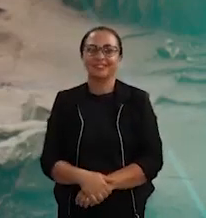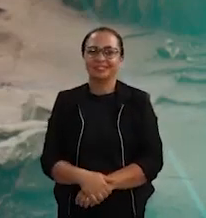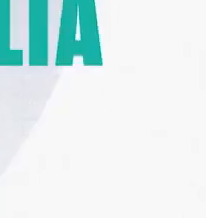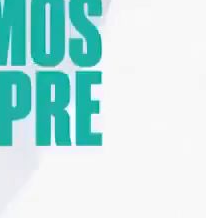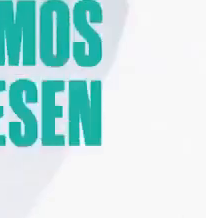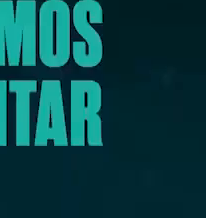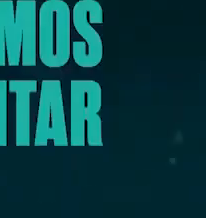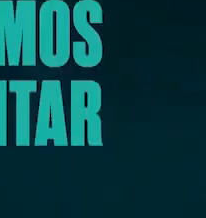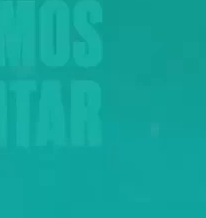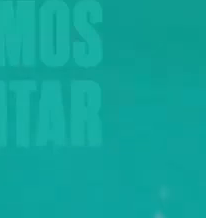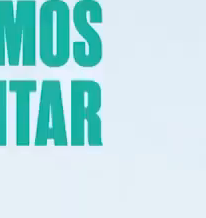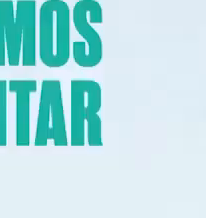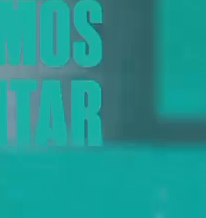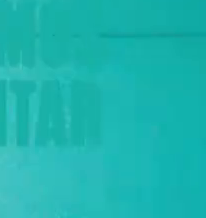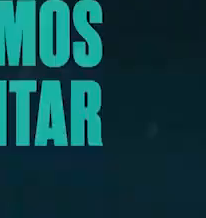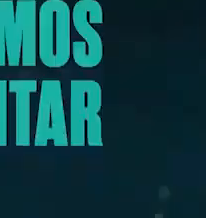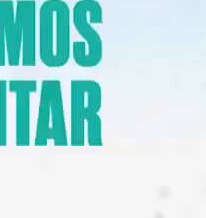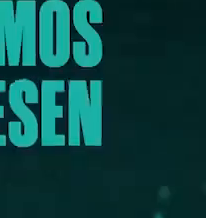daí.